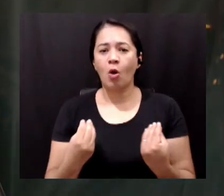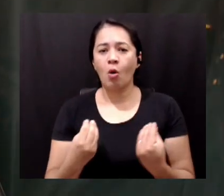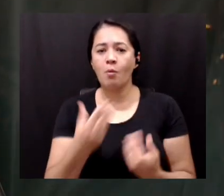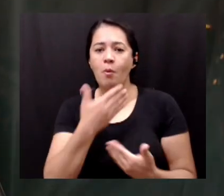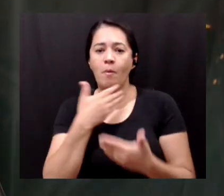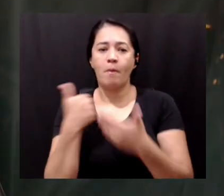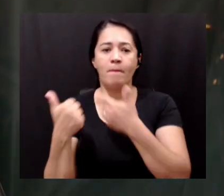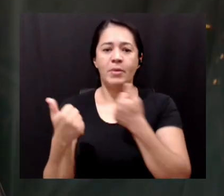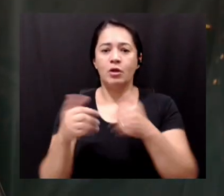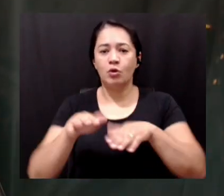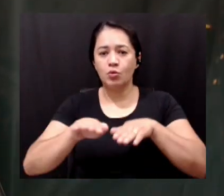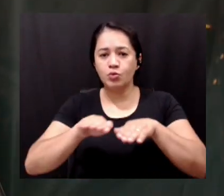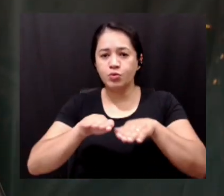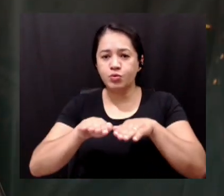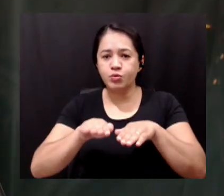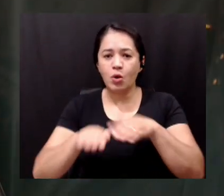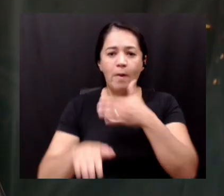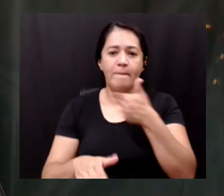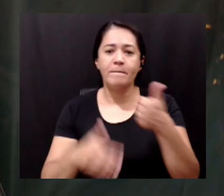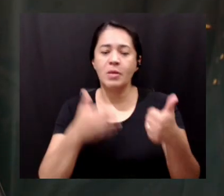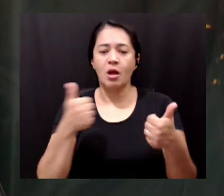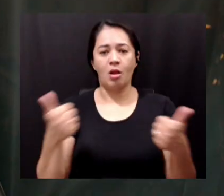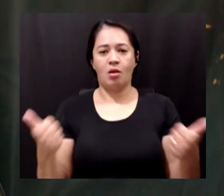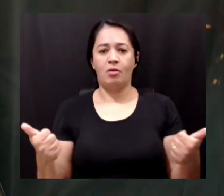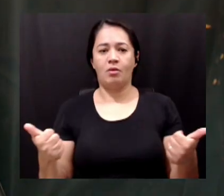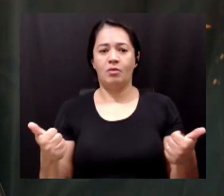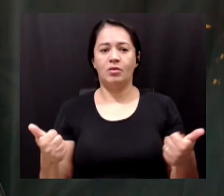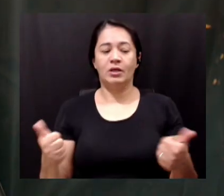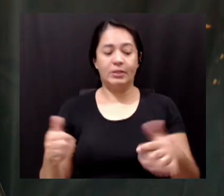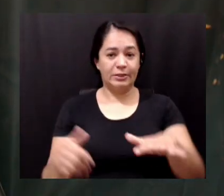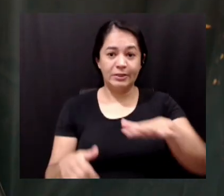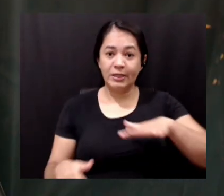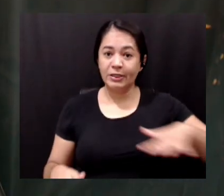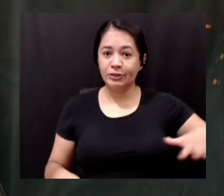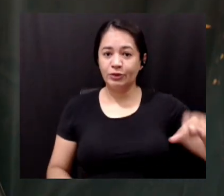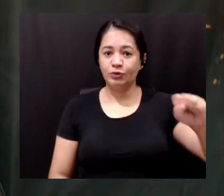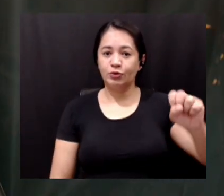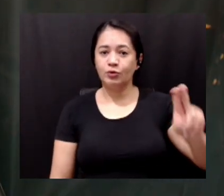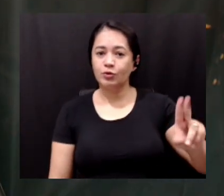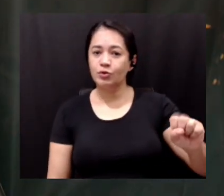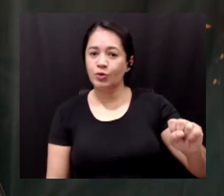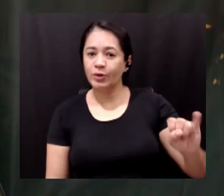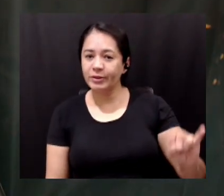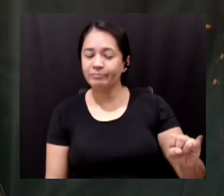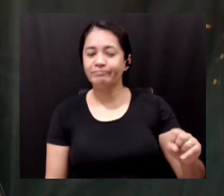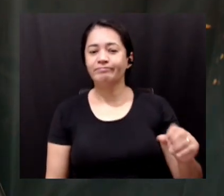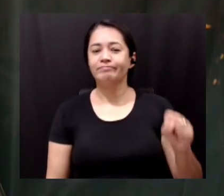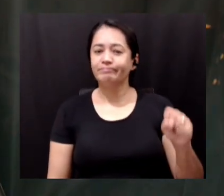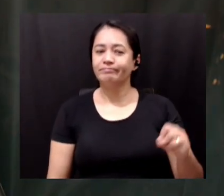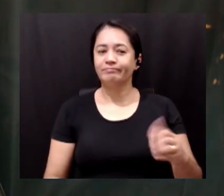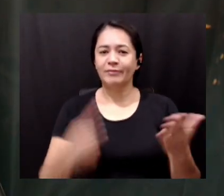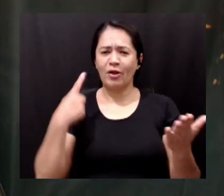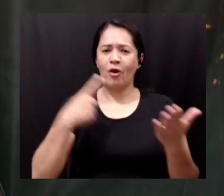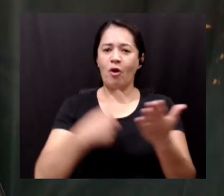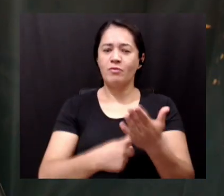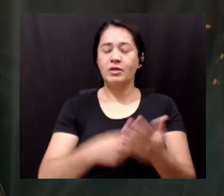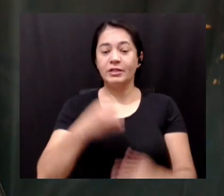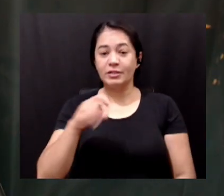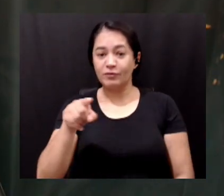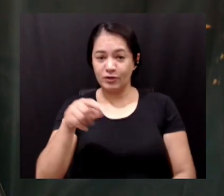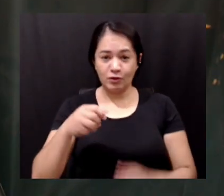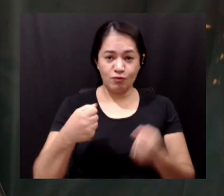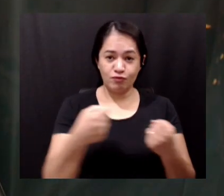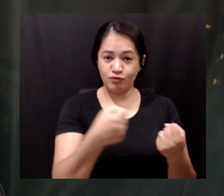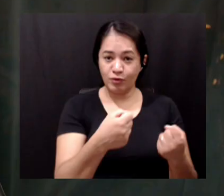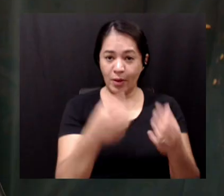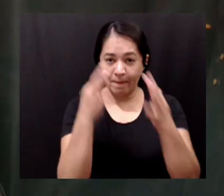de trânsito na região do Swiss Park. Combinado? Então tá certo, se você estiver transitando por lá, fique atento. A